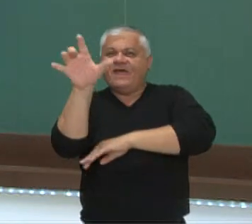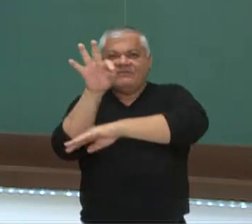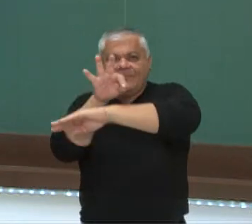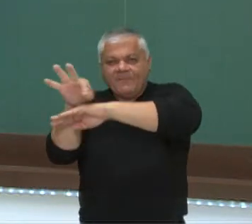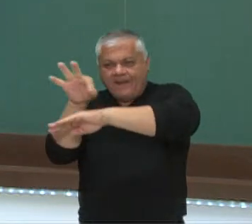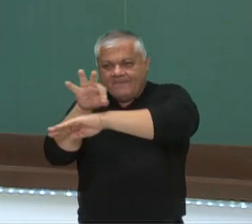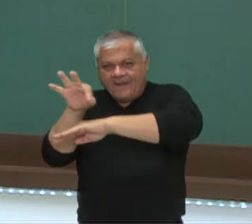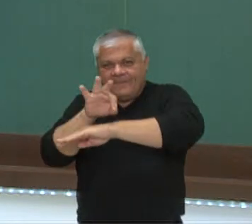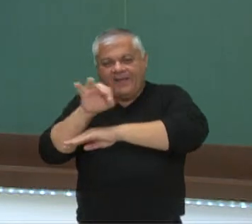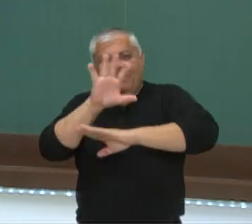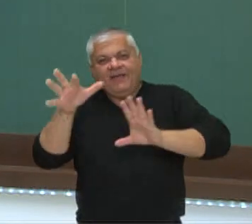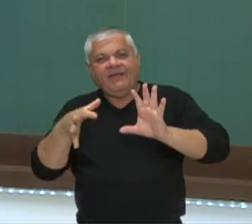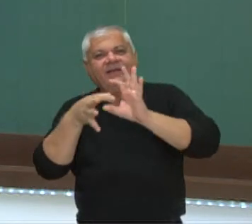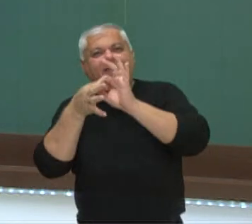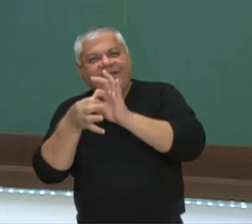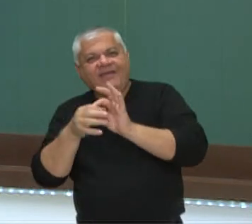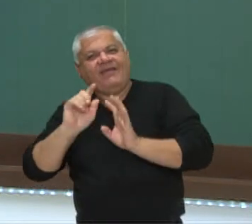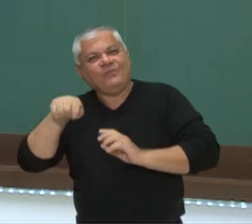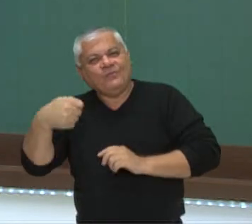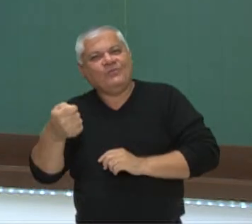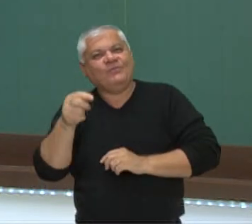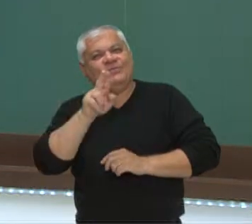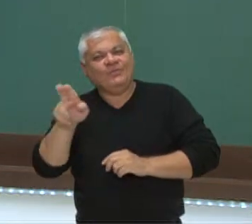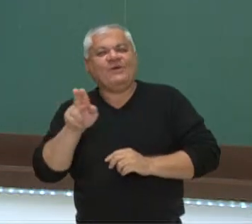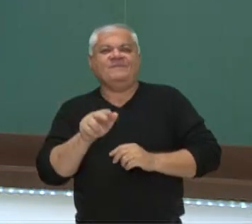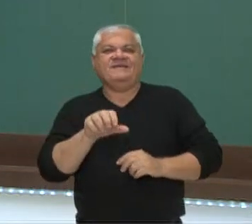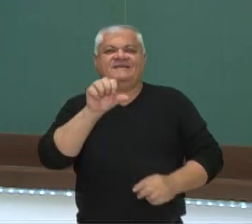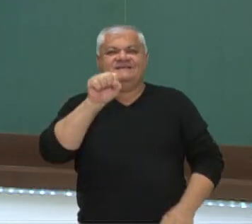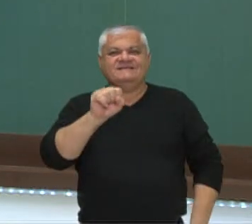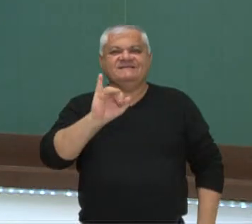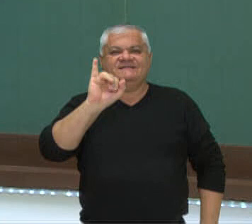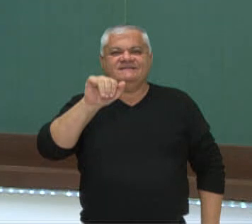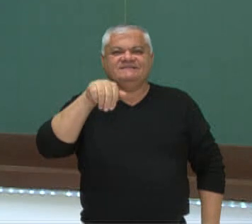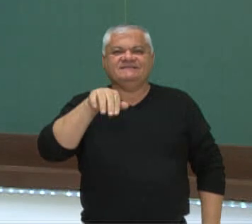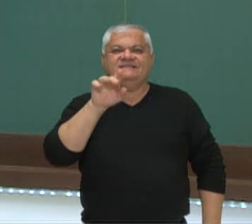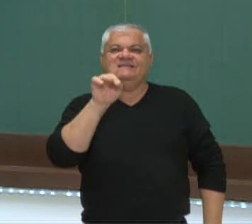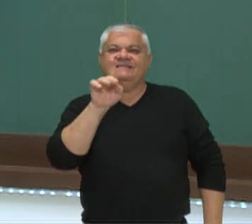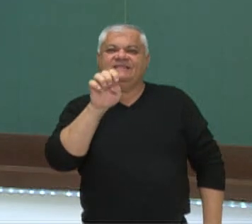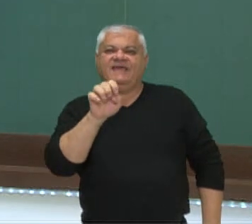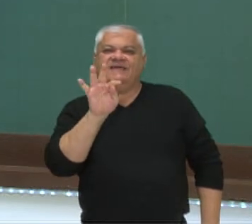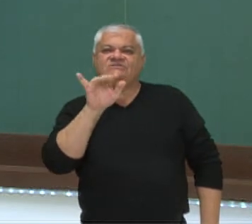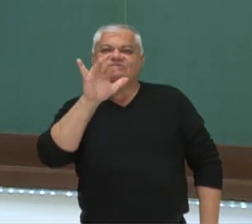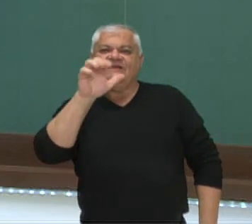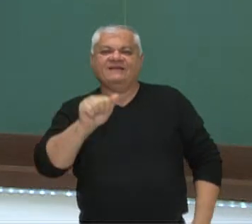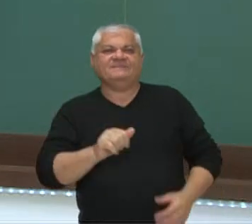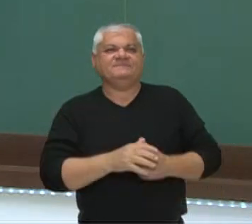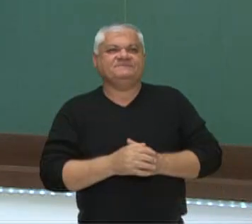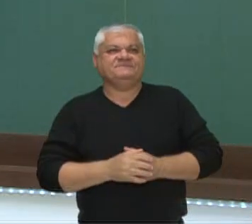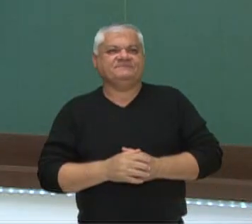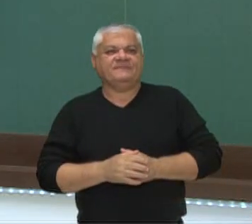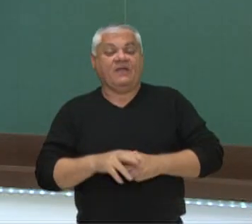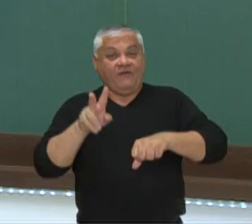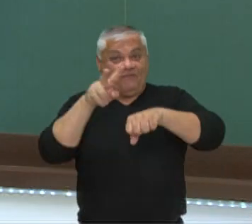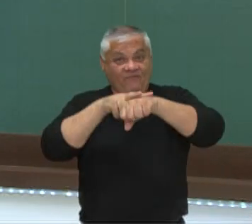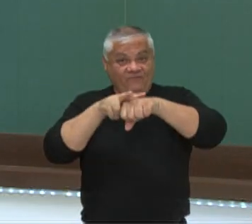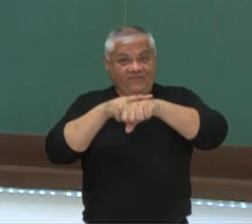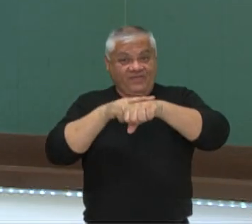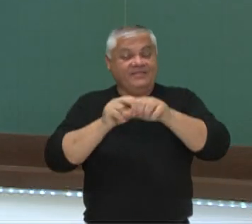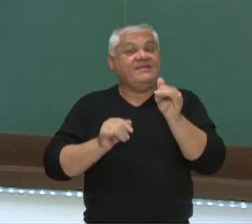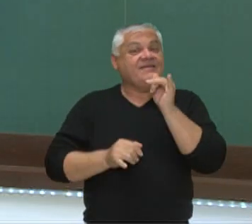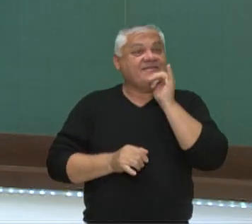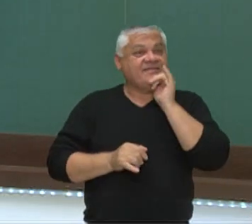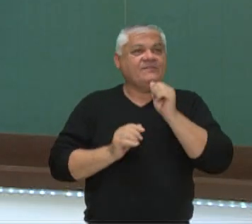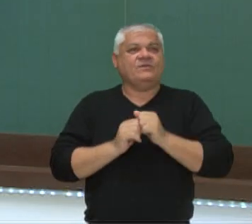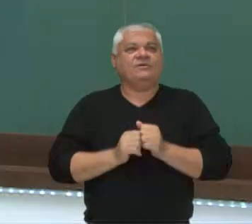nós podemos estabelecer um nome, classificar o tipo de oração que é. Vejamos o primeiro exemplo.